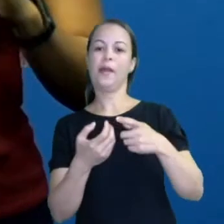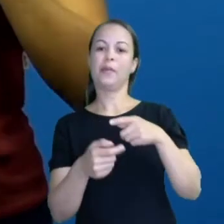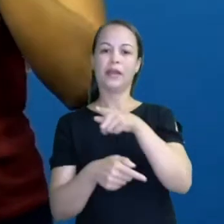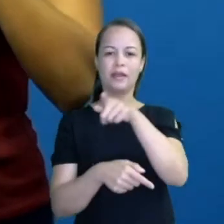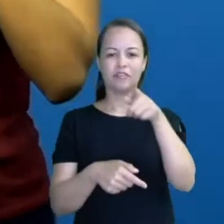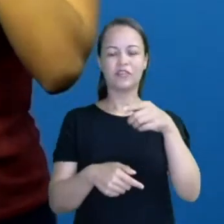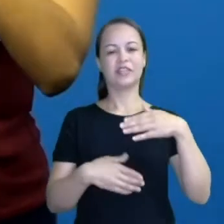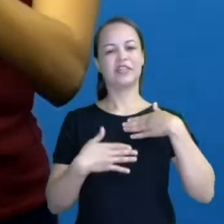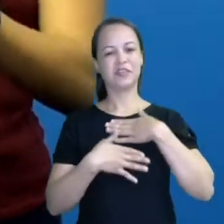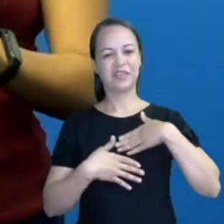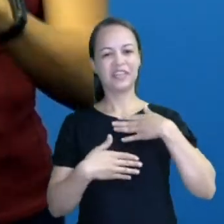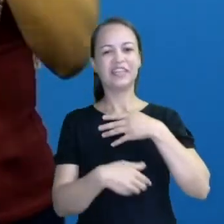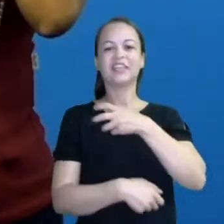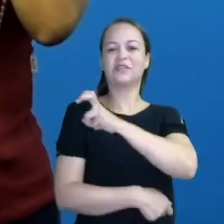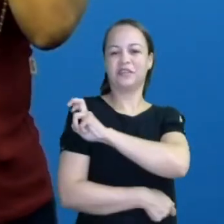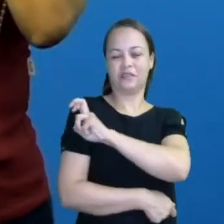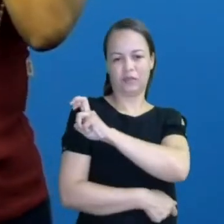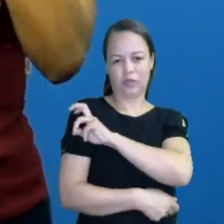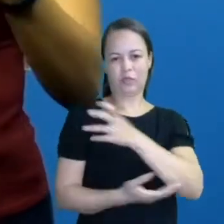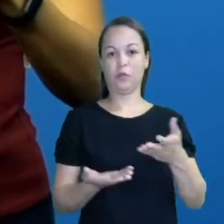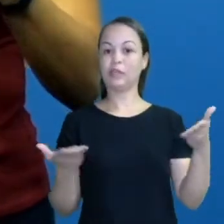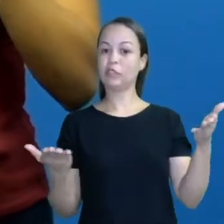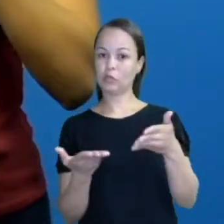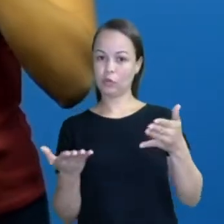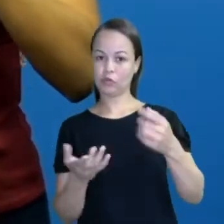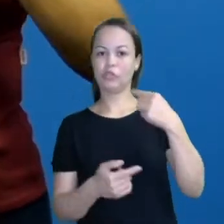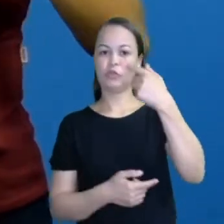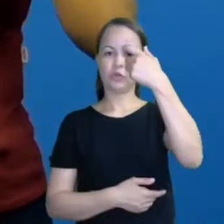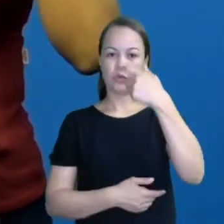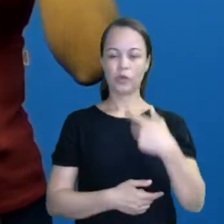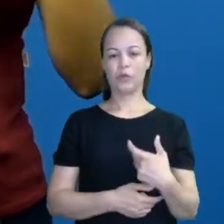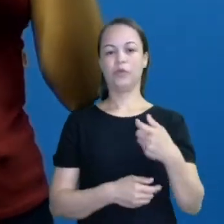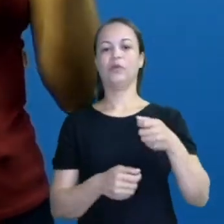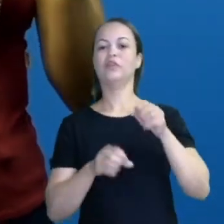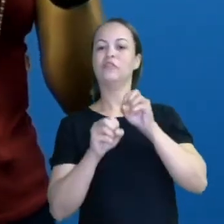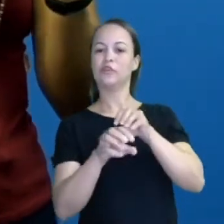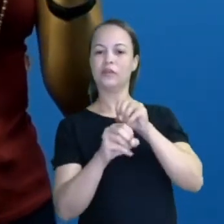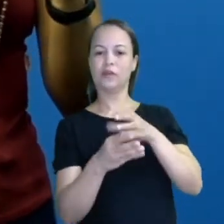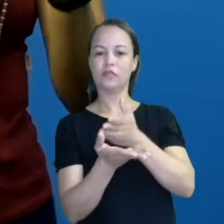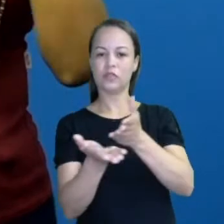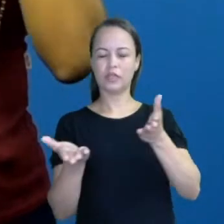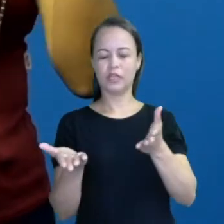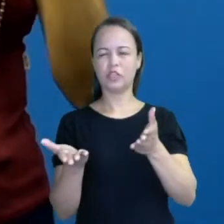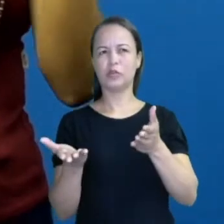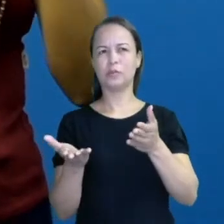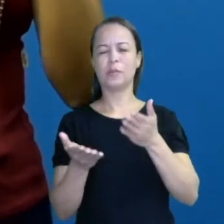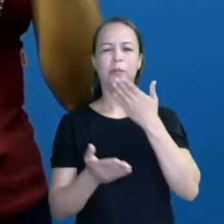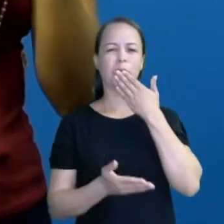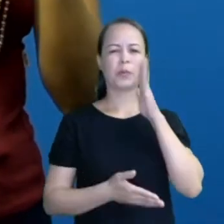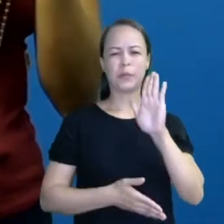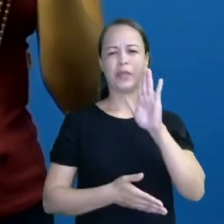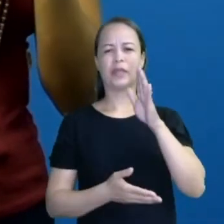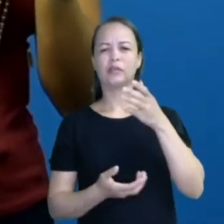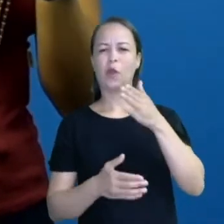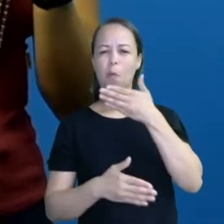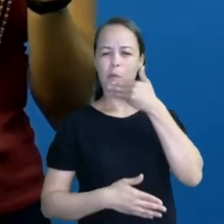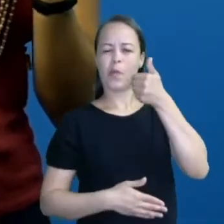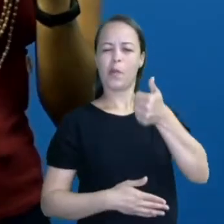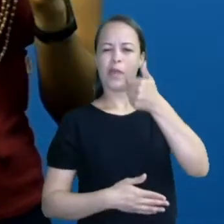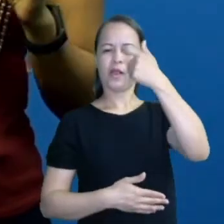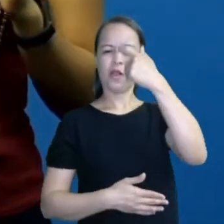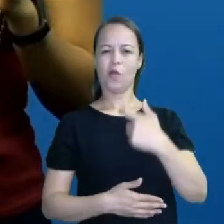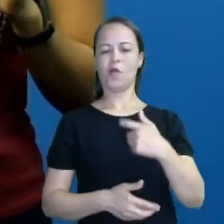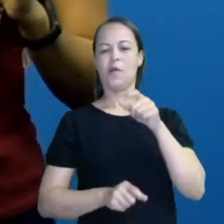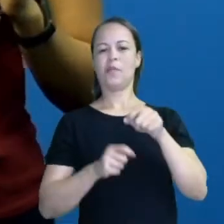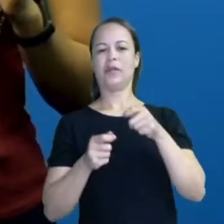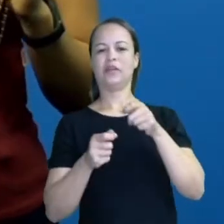quem vai dar aula de Geografia para vocês sou eu, beleza? Prometo dar o meu melhor para vocês entenderem perfeitamente todos os tópicos